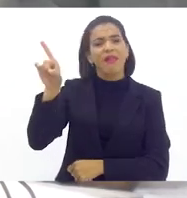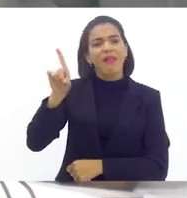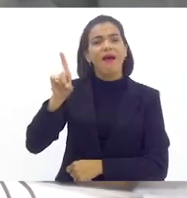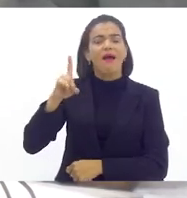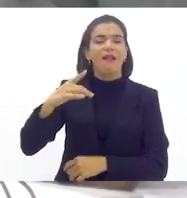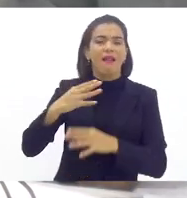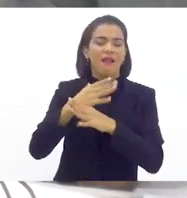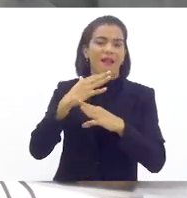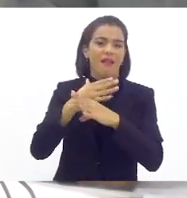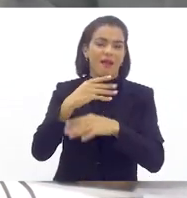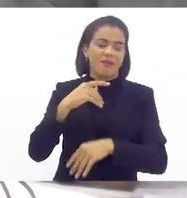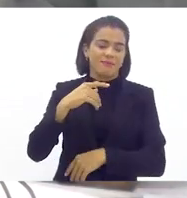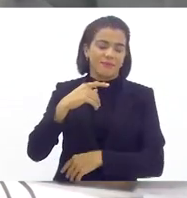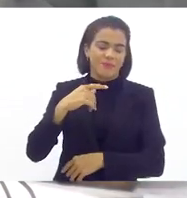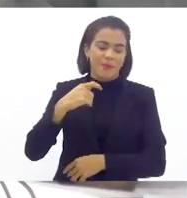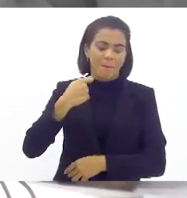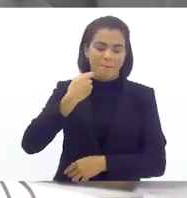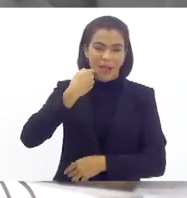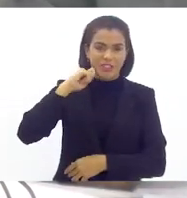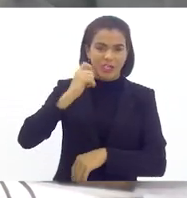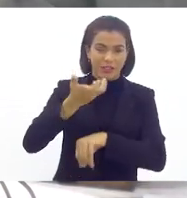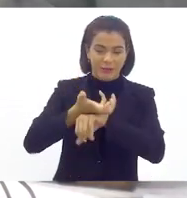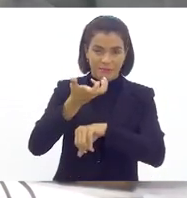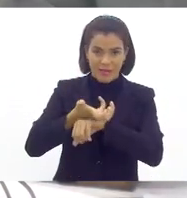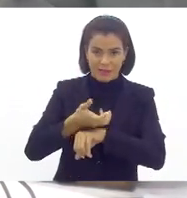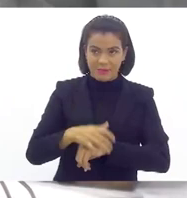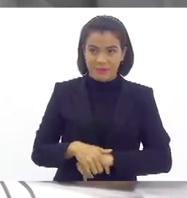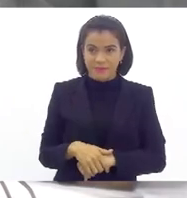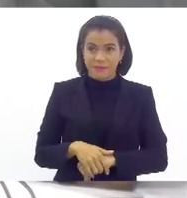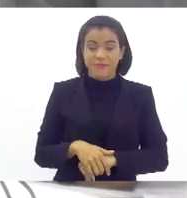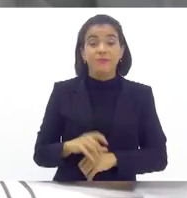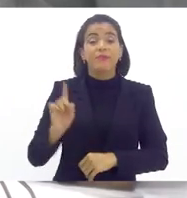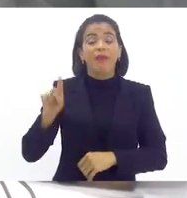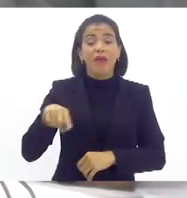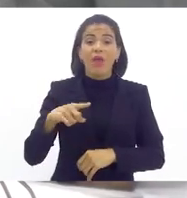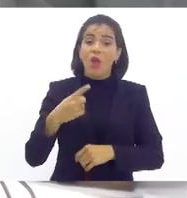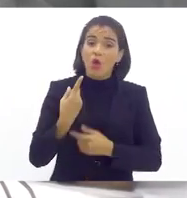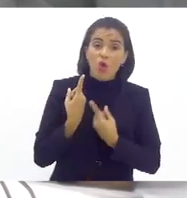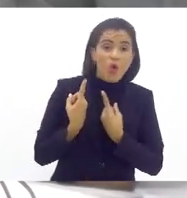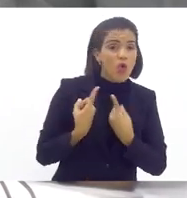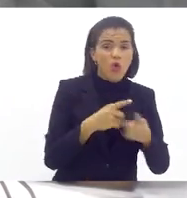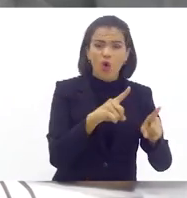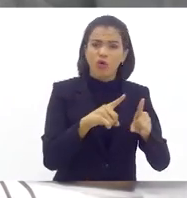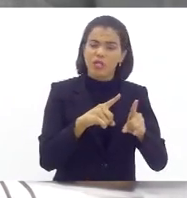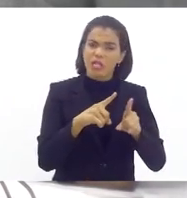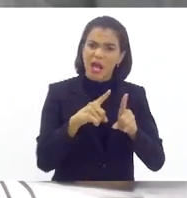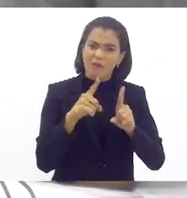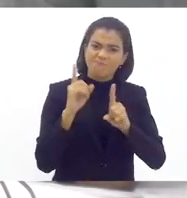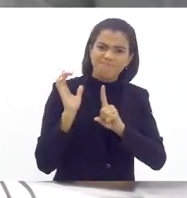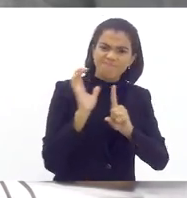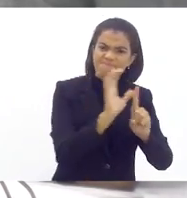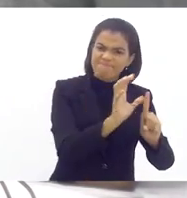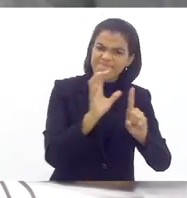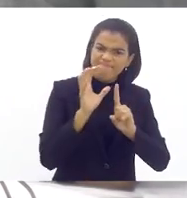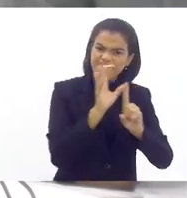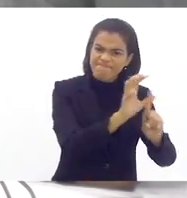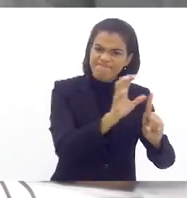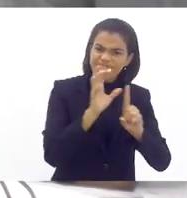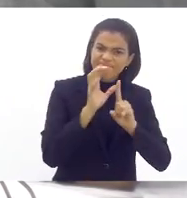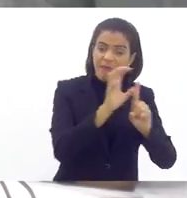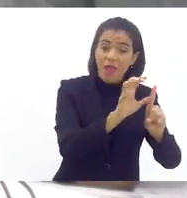eleição direta e contra a perseguição de diretores por suas